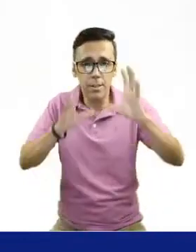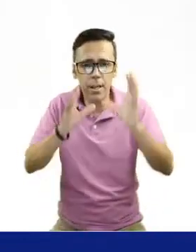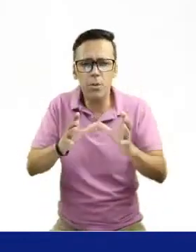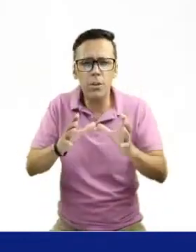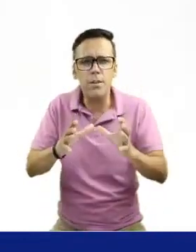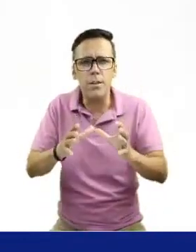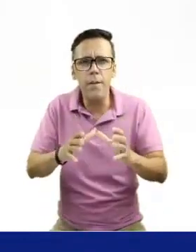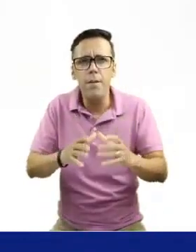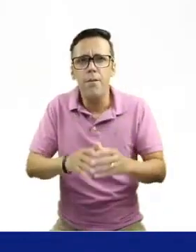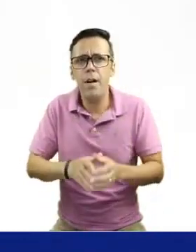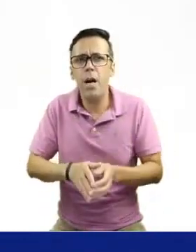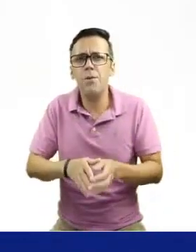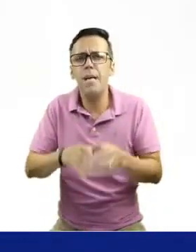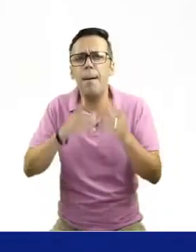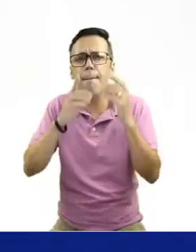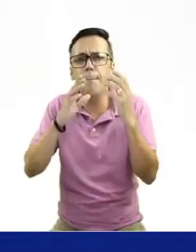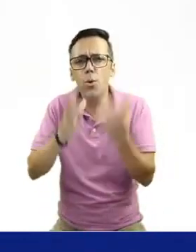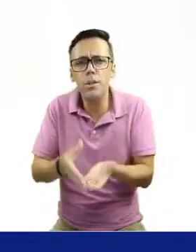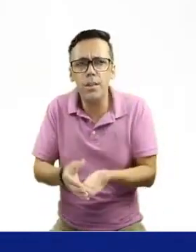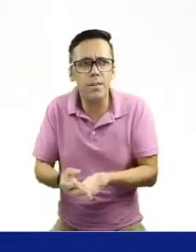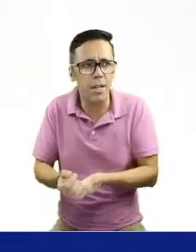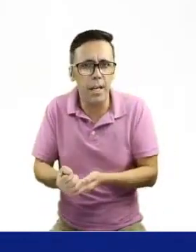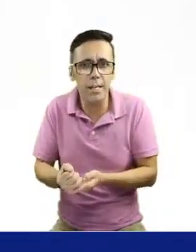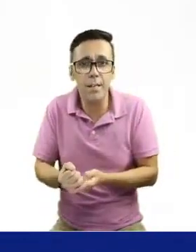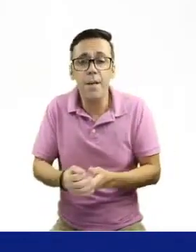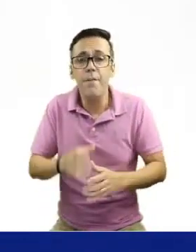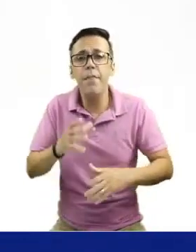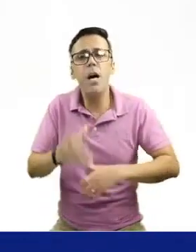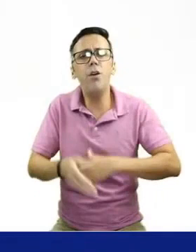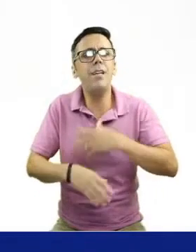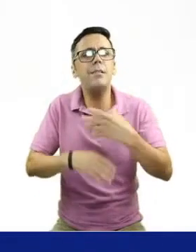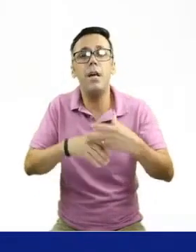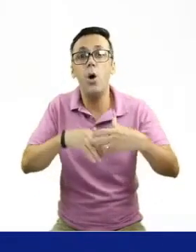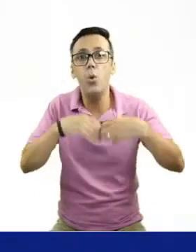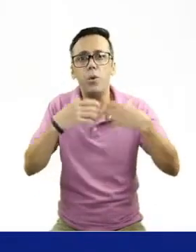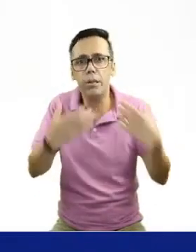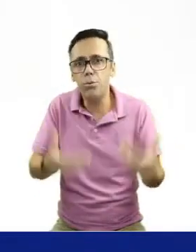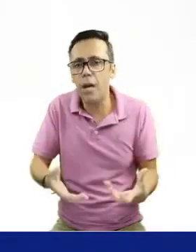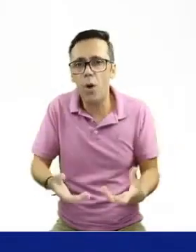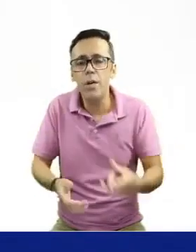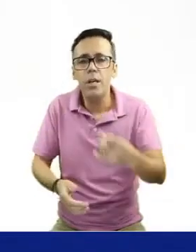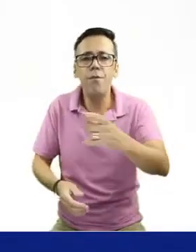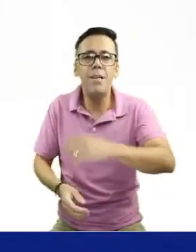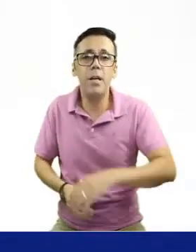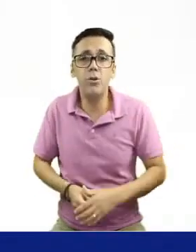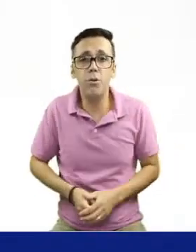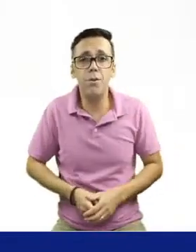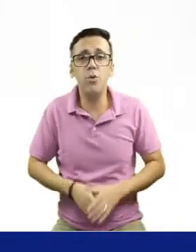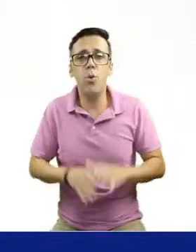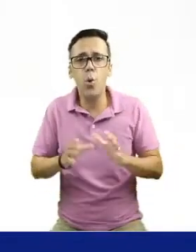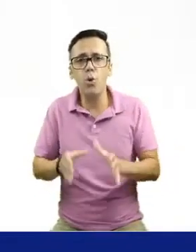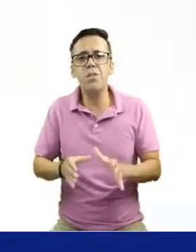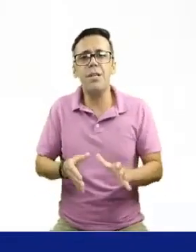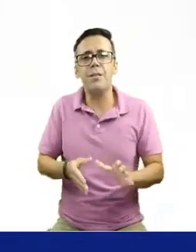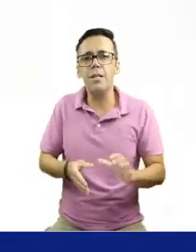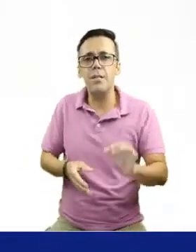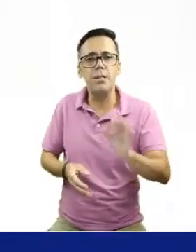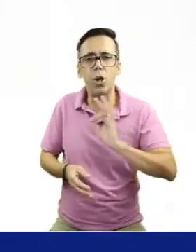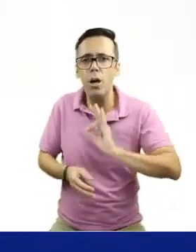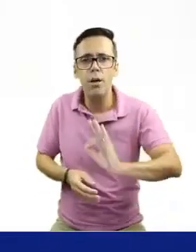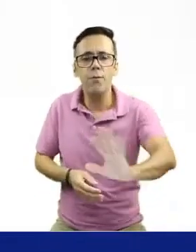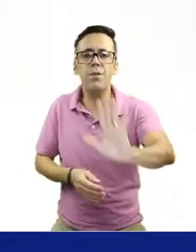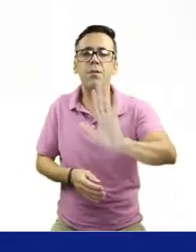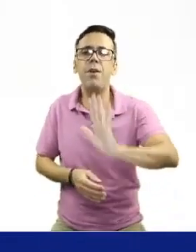tem ligado se acontecer vai causar muita estranheza não vai ser algo natural e vai ser resolvido com